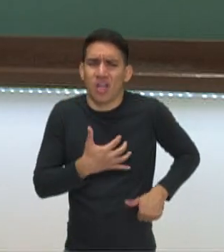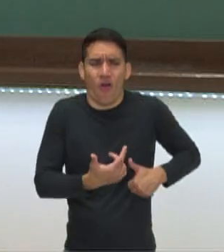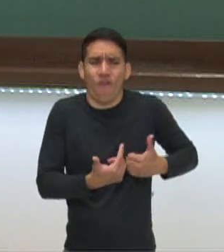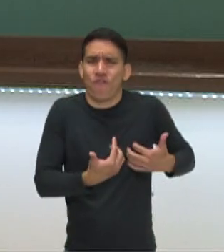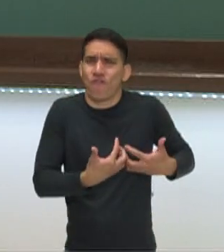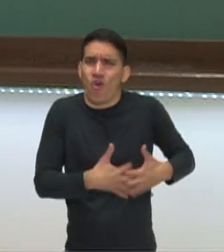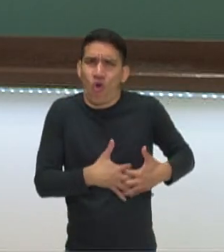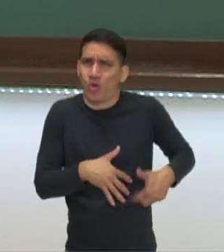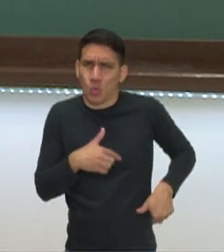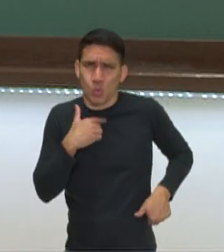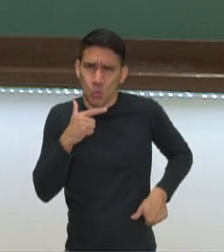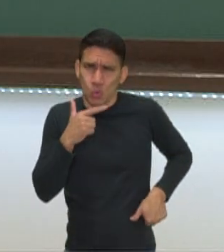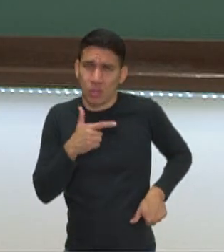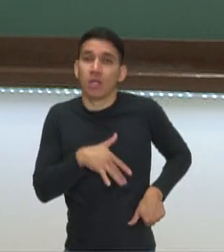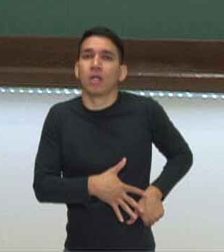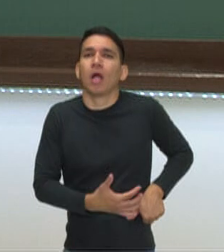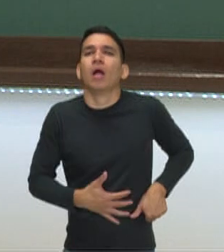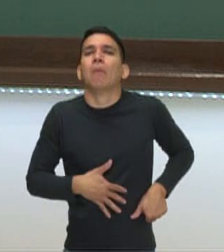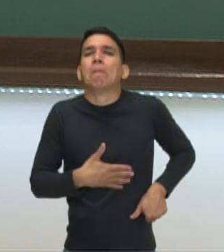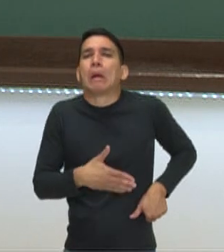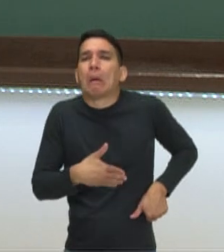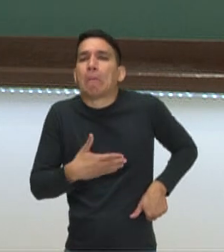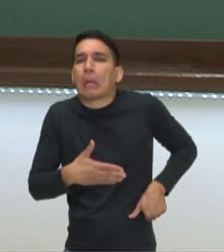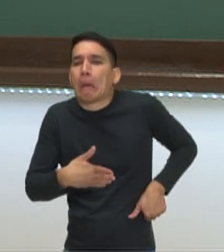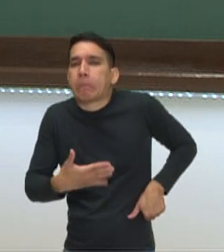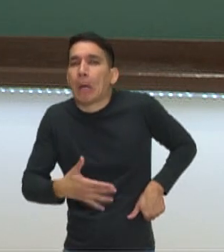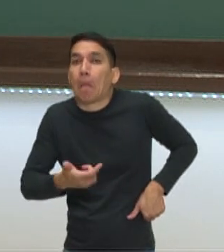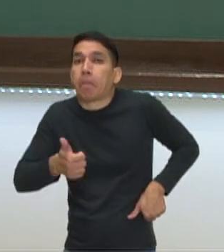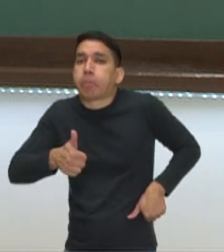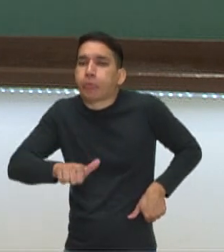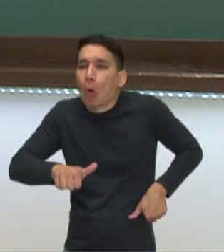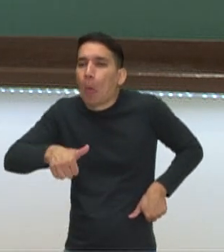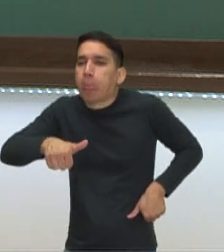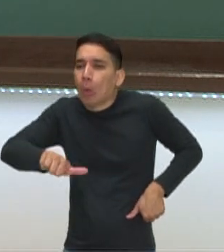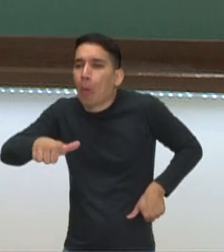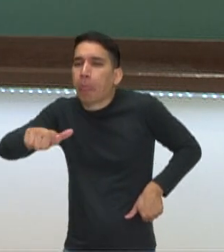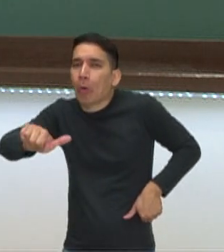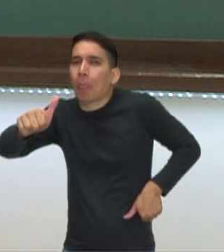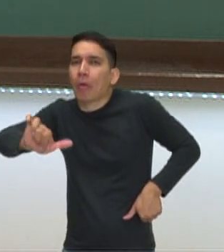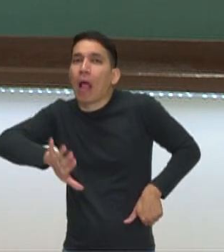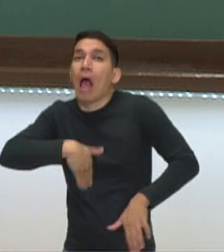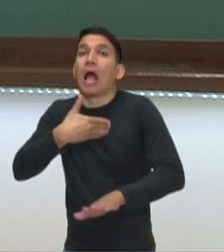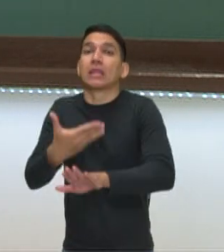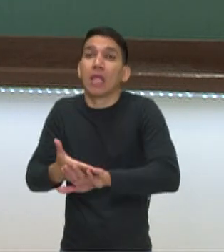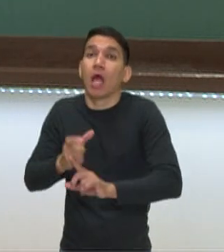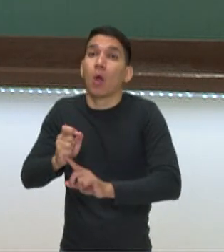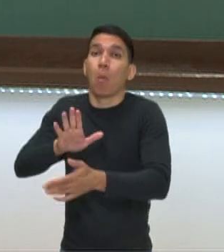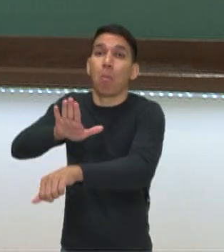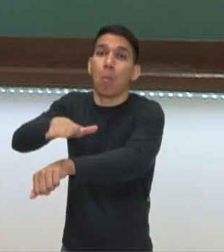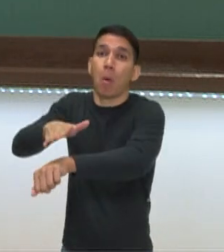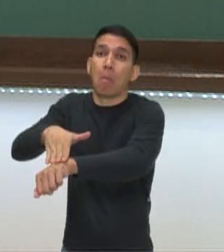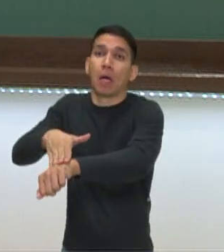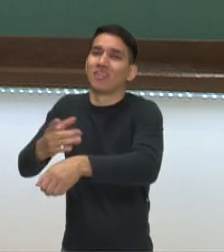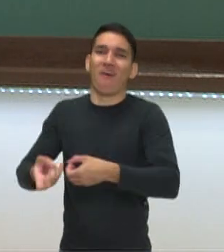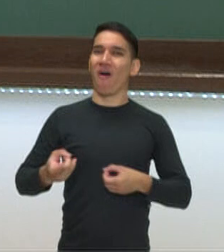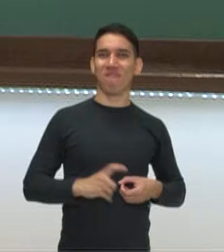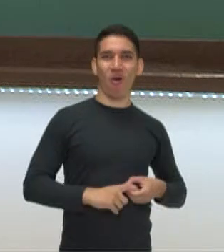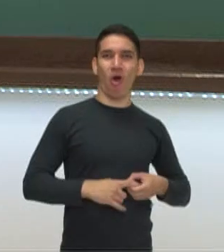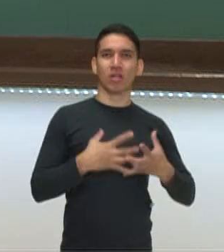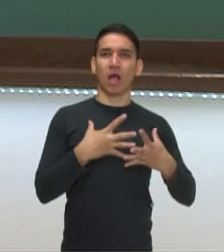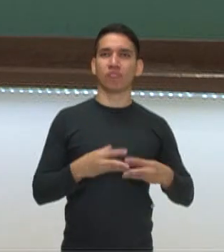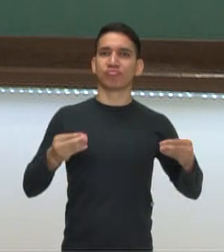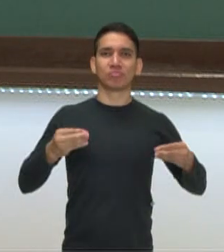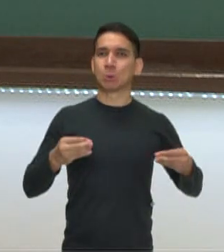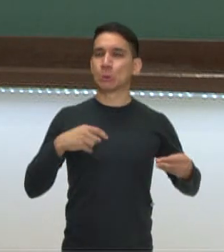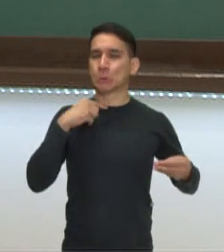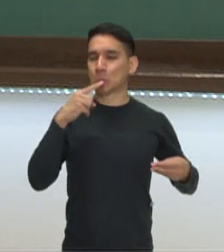funcionando legal, mas aí isso vai piorando, até que chega um ponto que isso é irreversível, que não tem mais